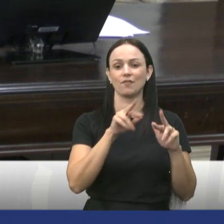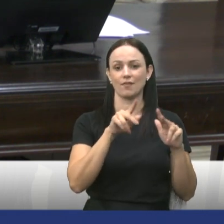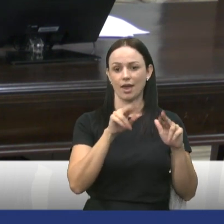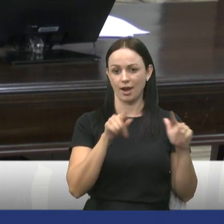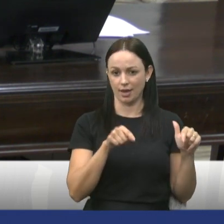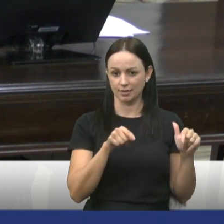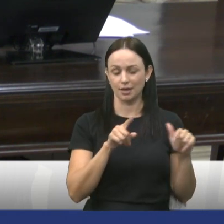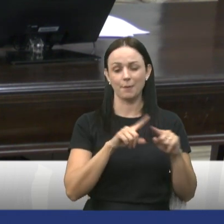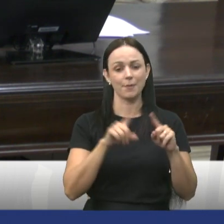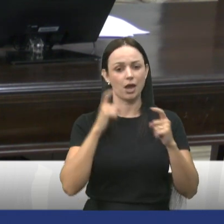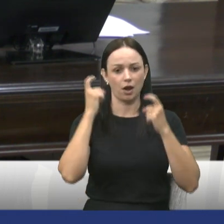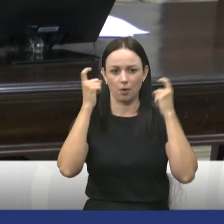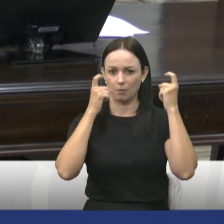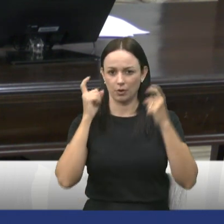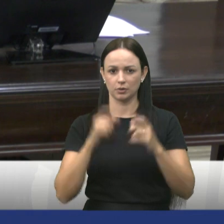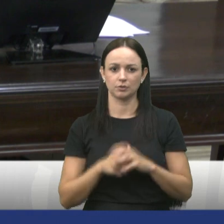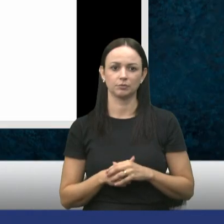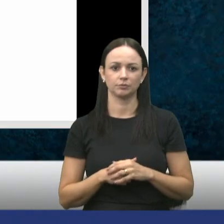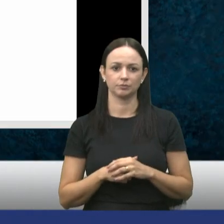uma preocupação.